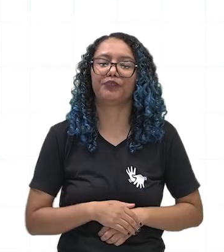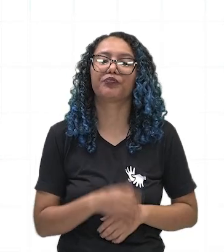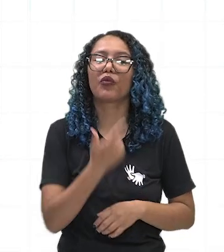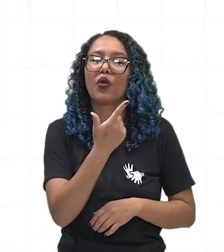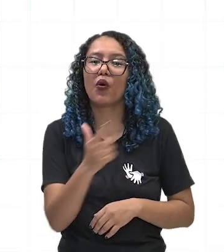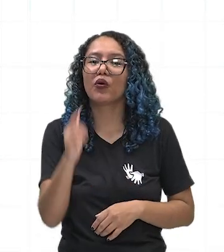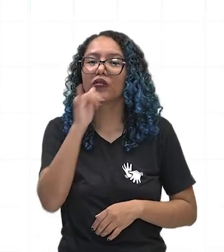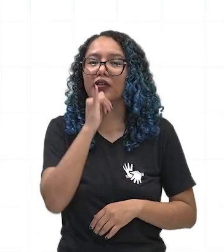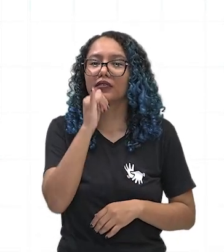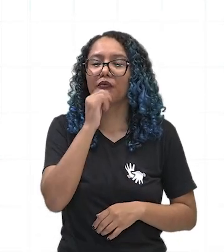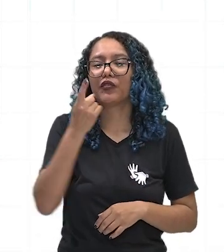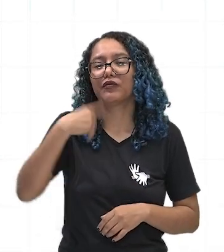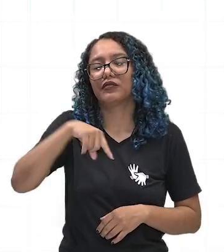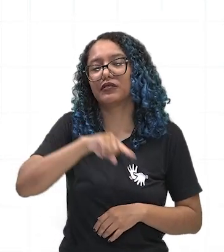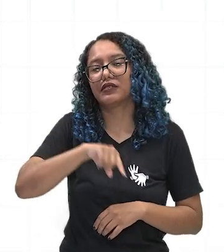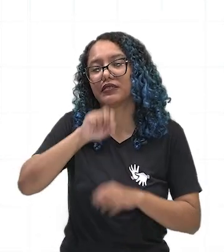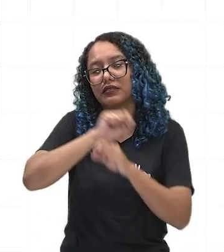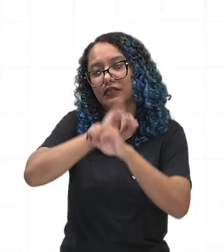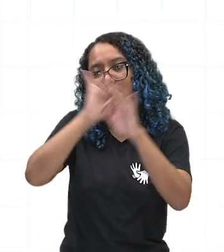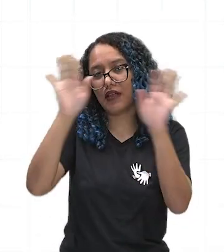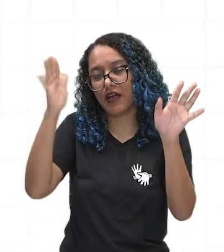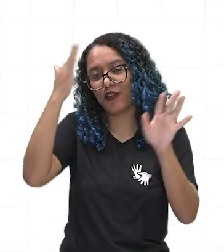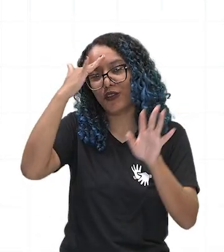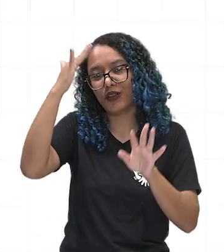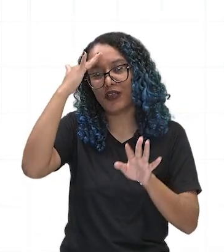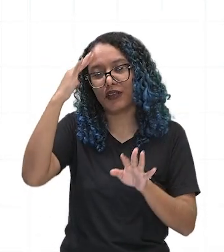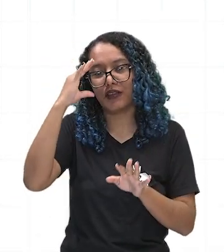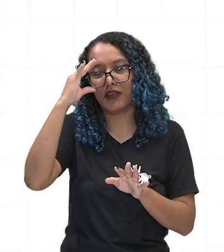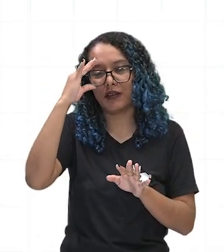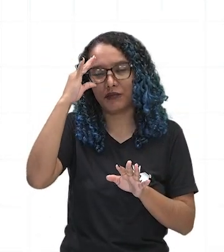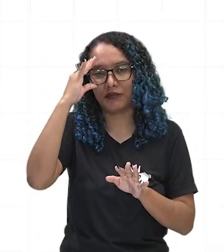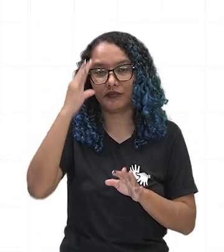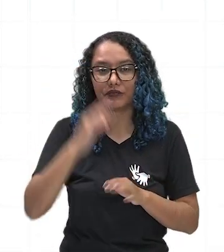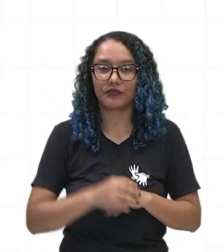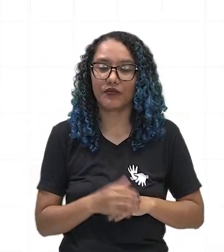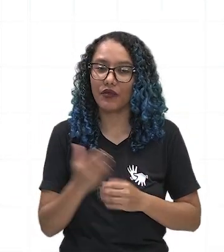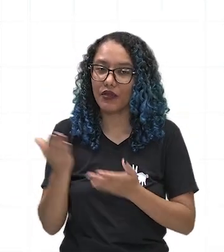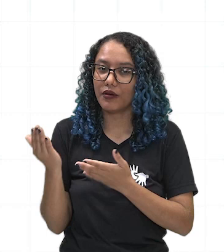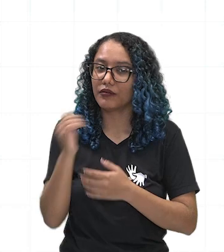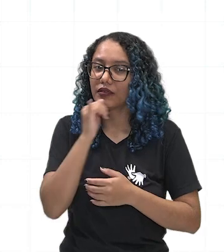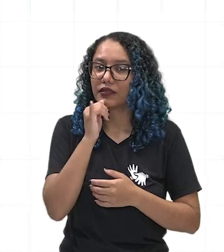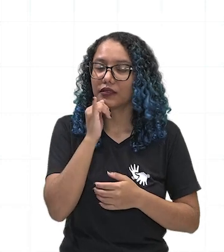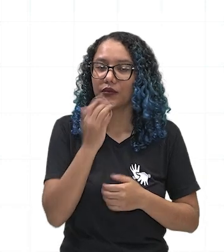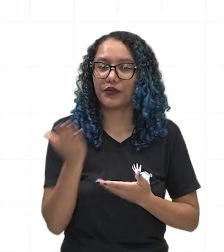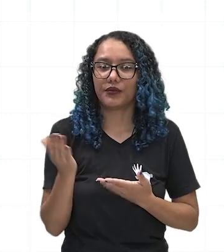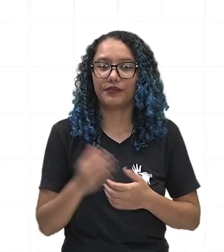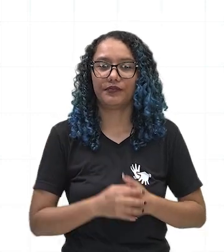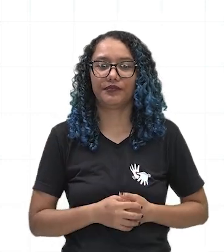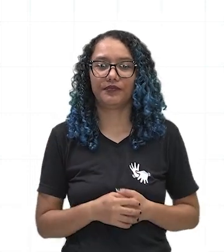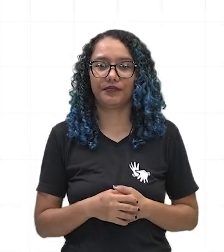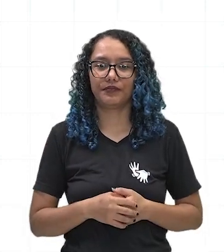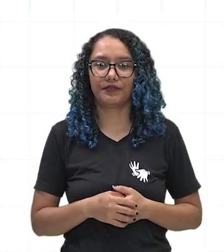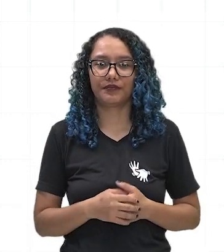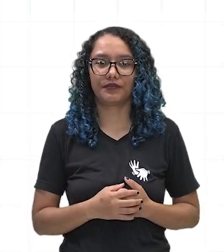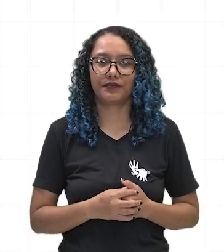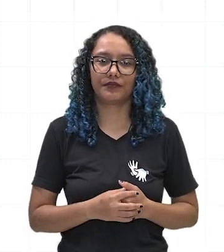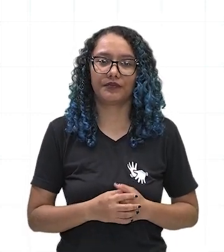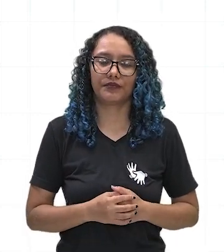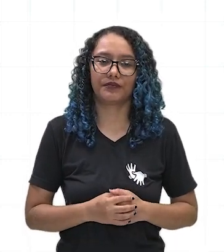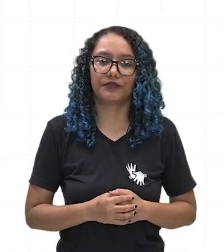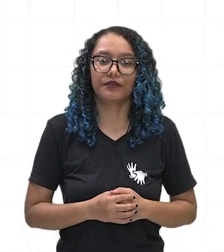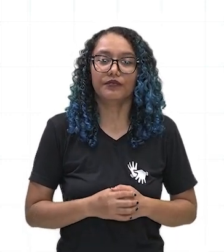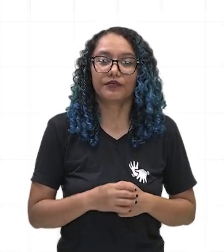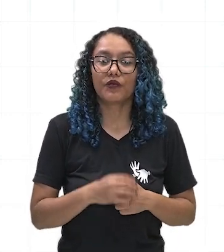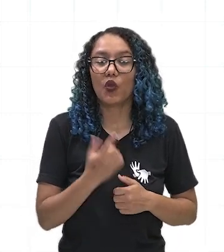entender um pouquinho melhor aí, né? Saindo do exemplo do cachorro, a gente vai observar, por exemplo, que nós temos aí